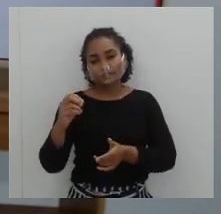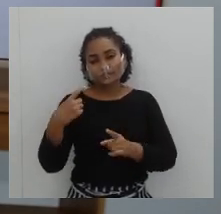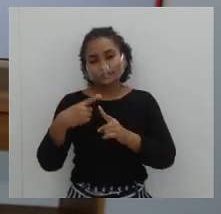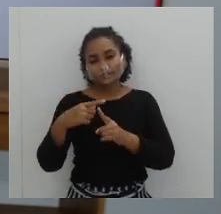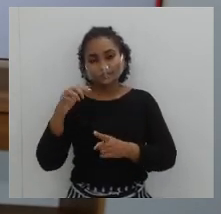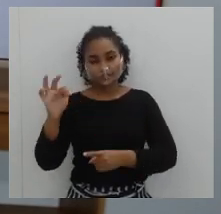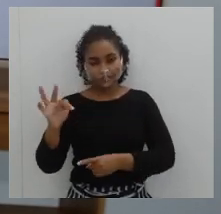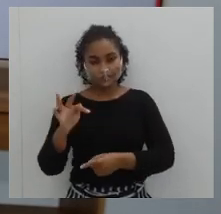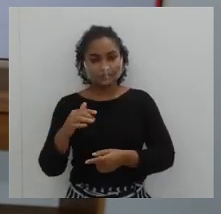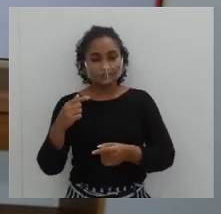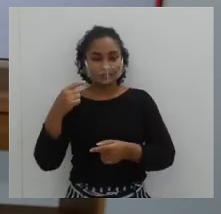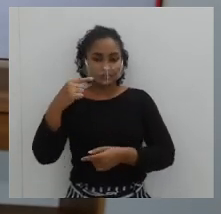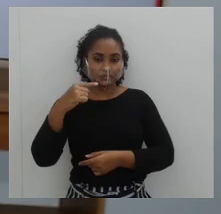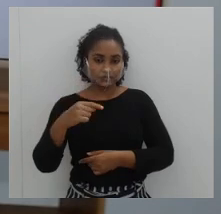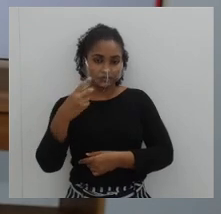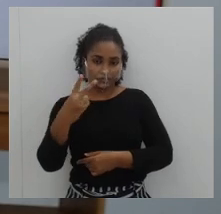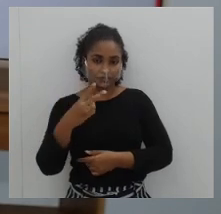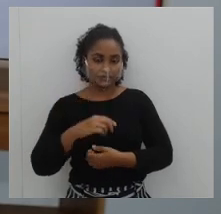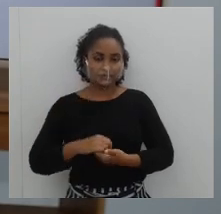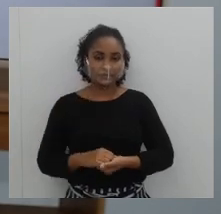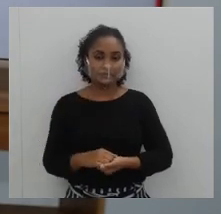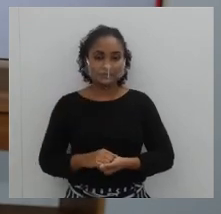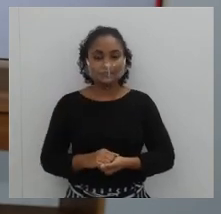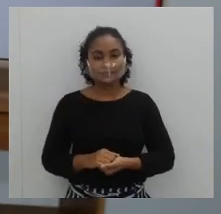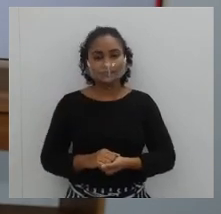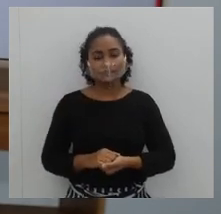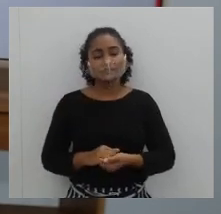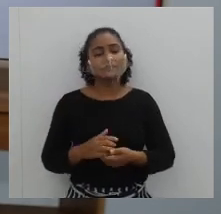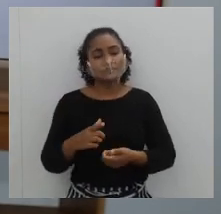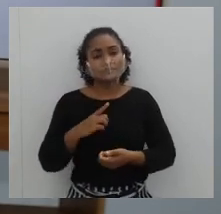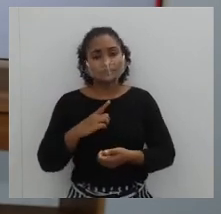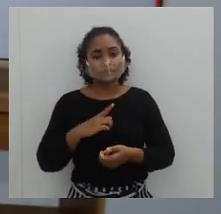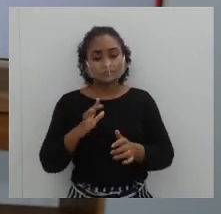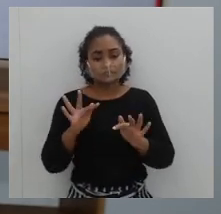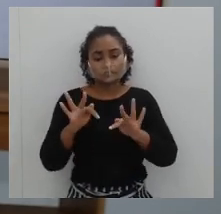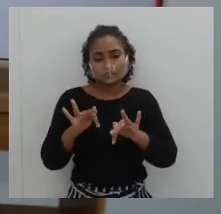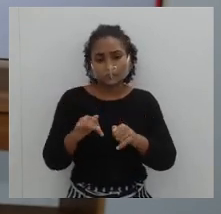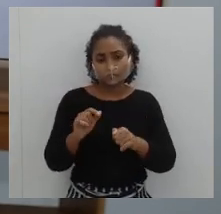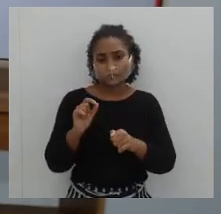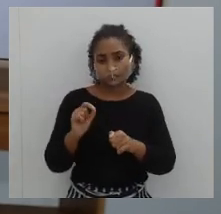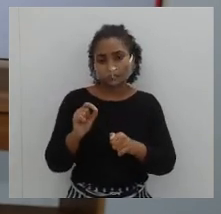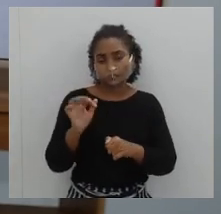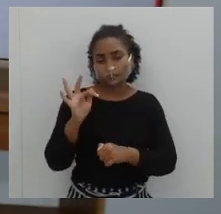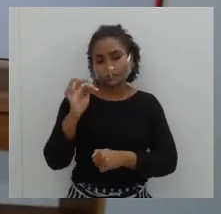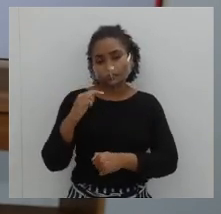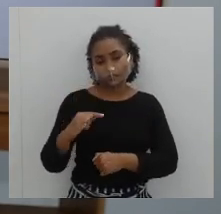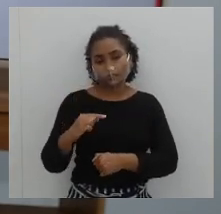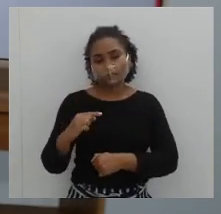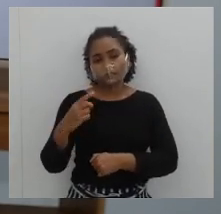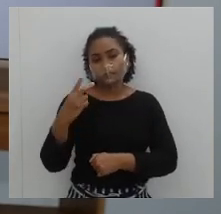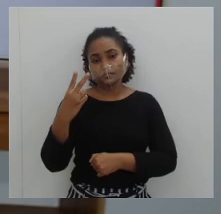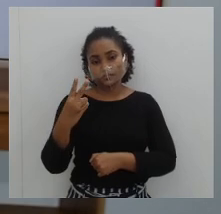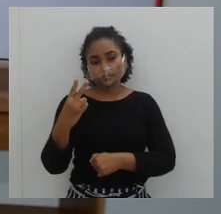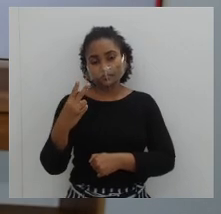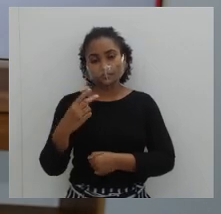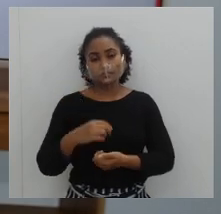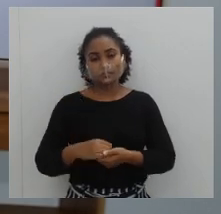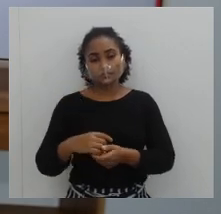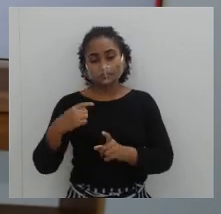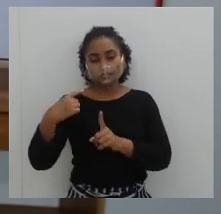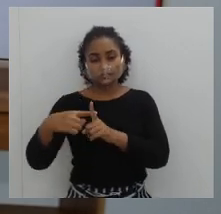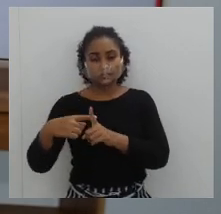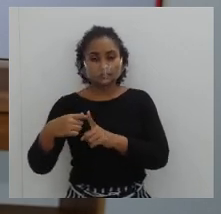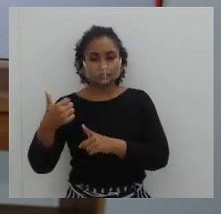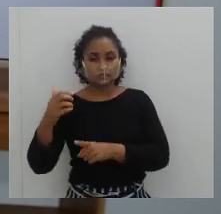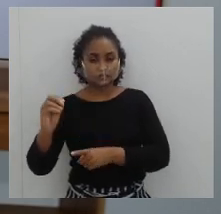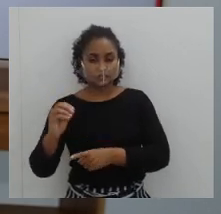F igual a 2. Então, temos aqui no final F igual a 2 mais